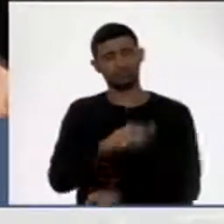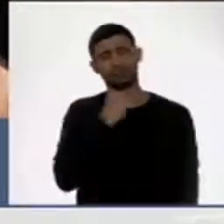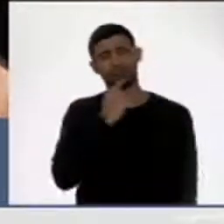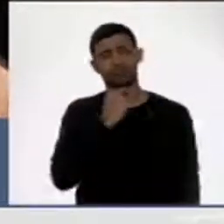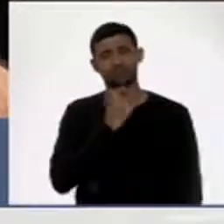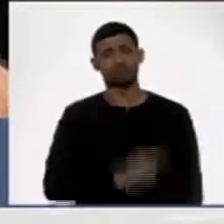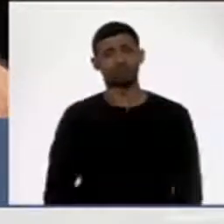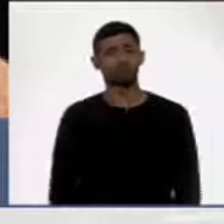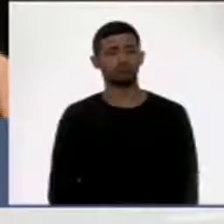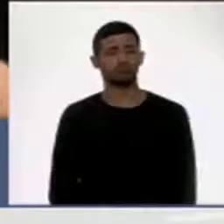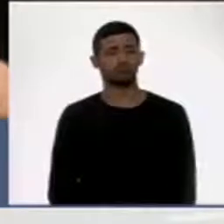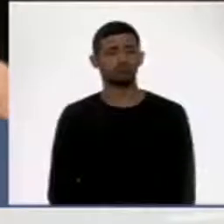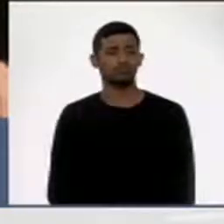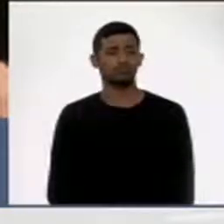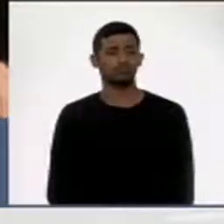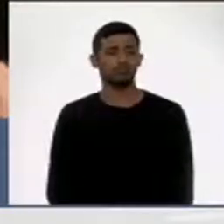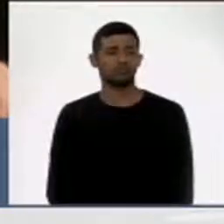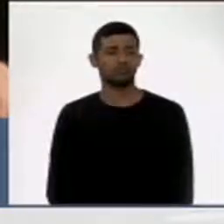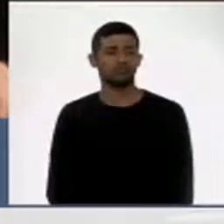Até porque